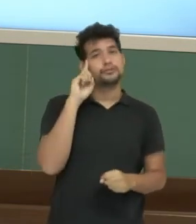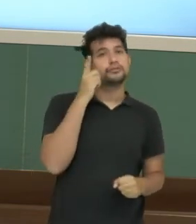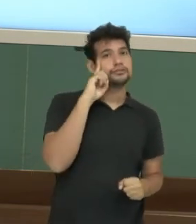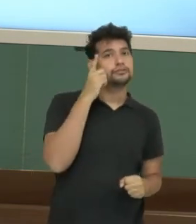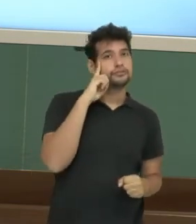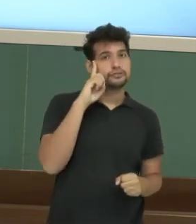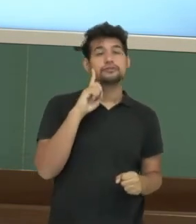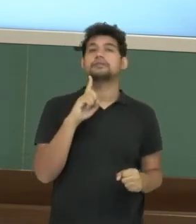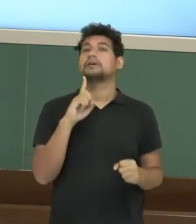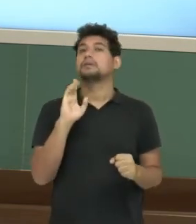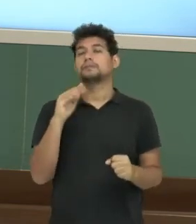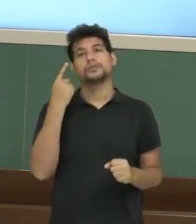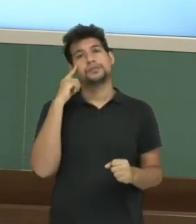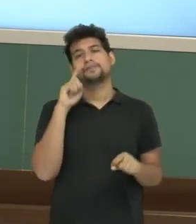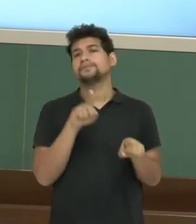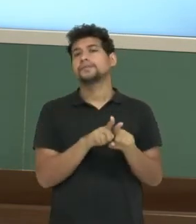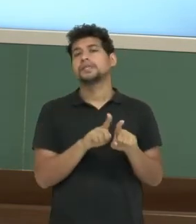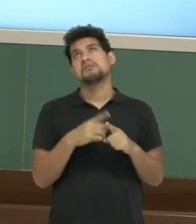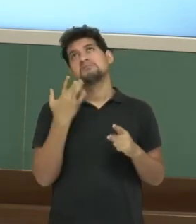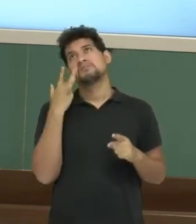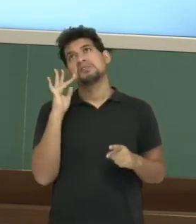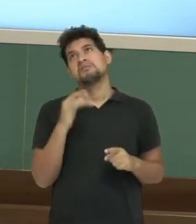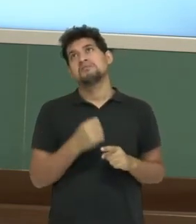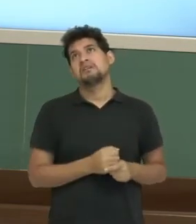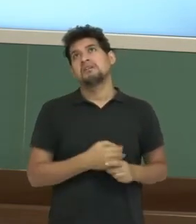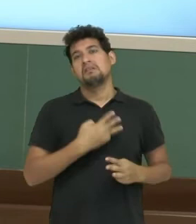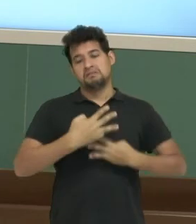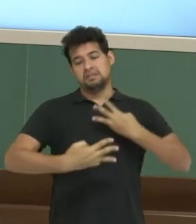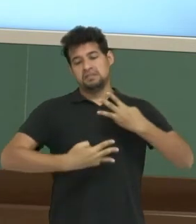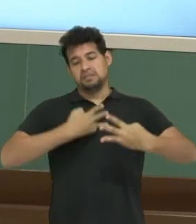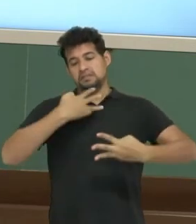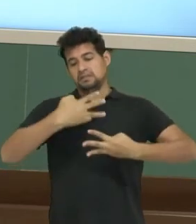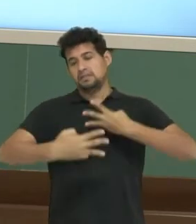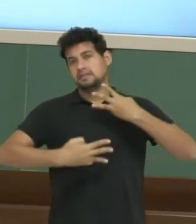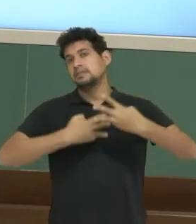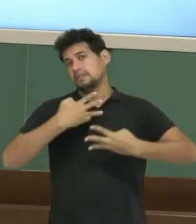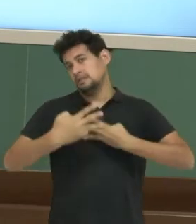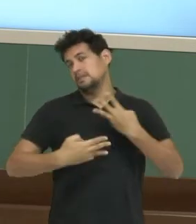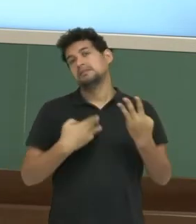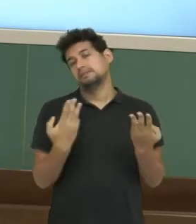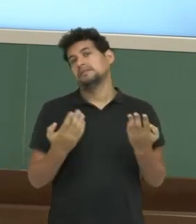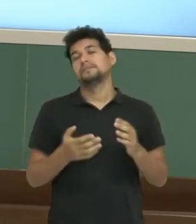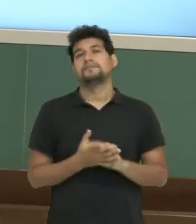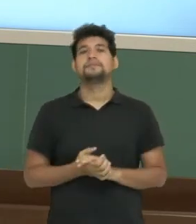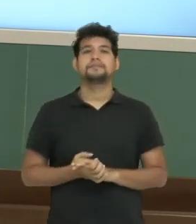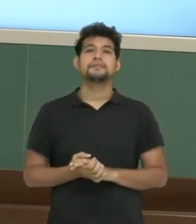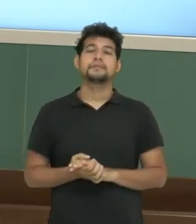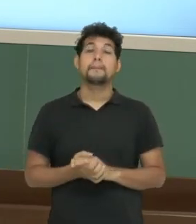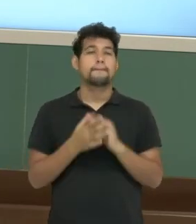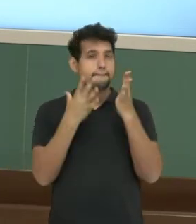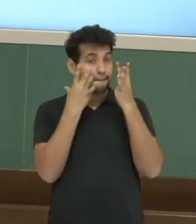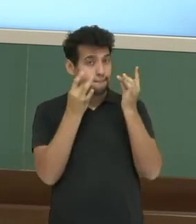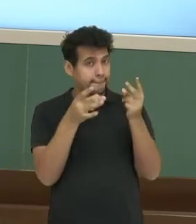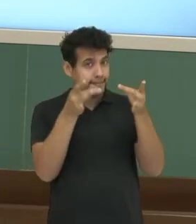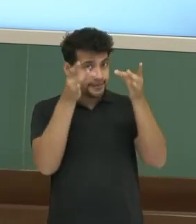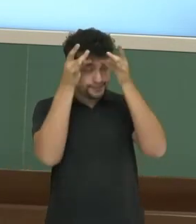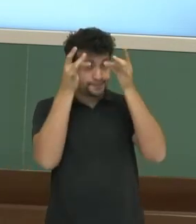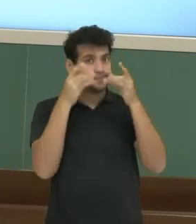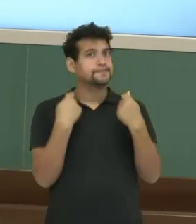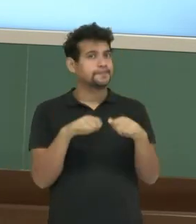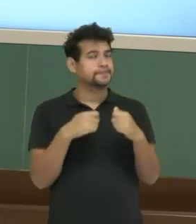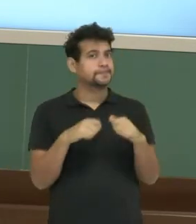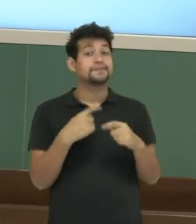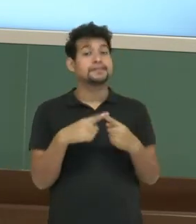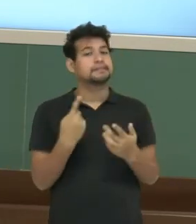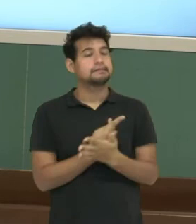a taxa é ao dia. Se for, sei lá, trimestral, tem que ser trimestre também, tá bom? Presta atenção nisso só, senão